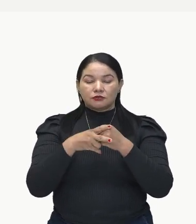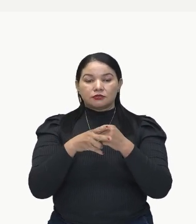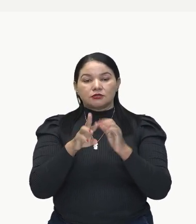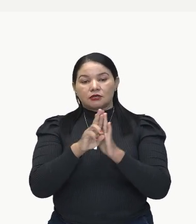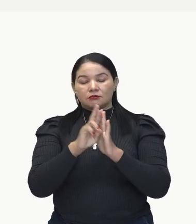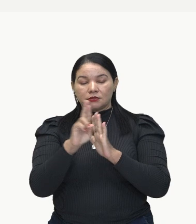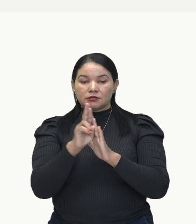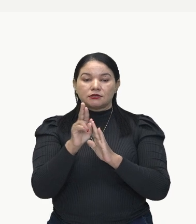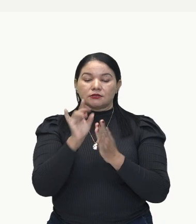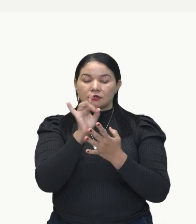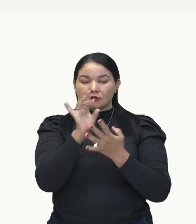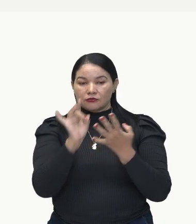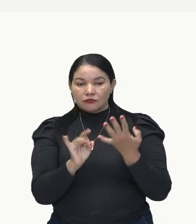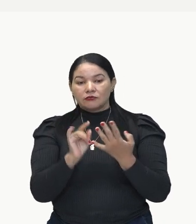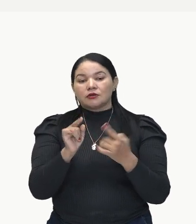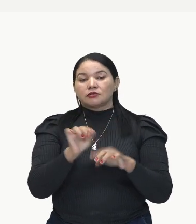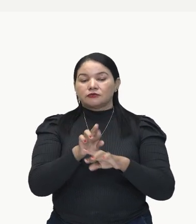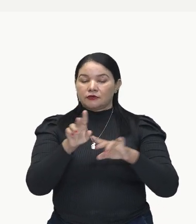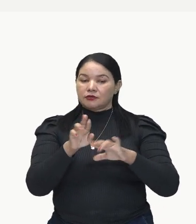são diferentes e